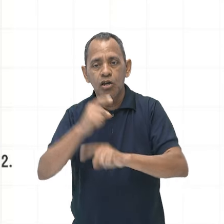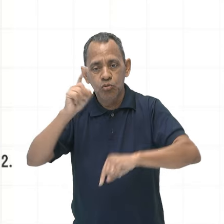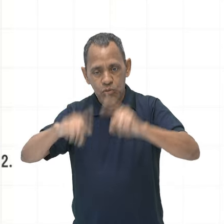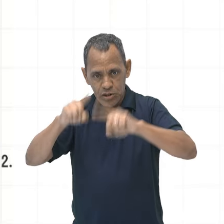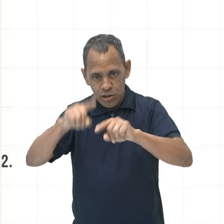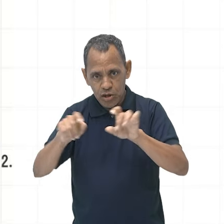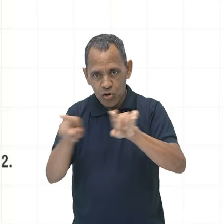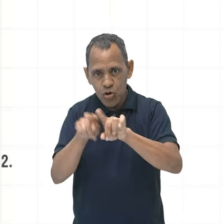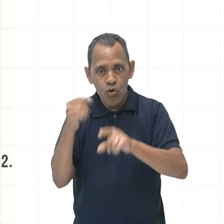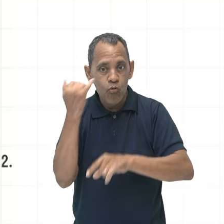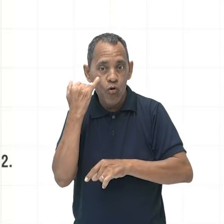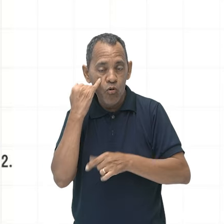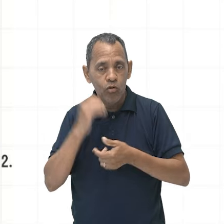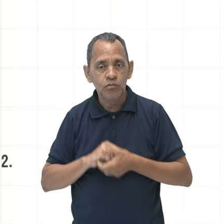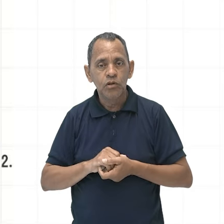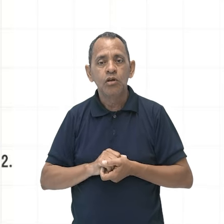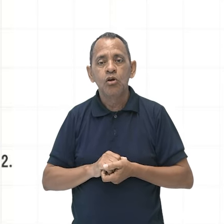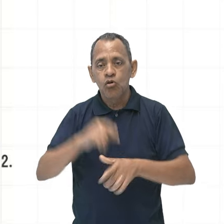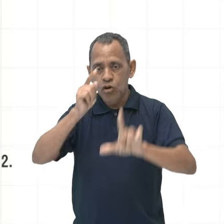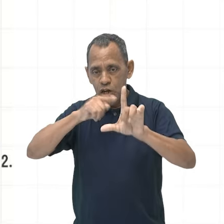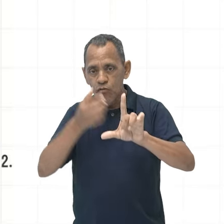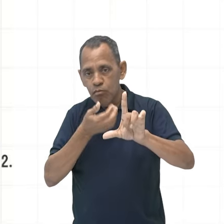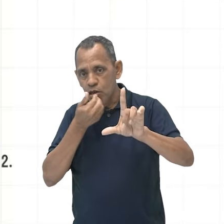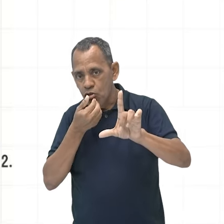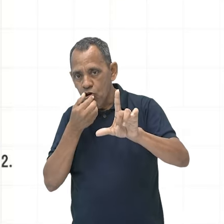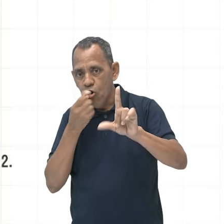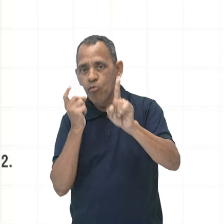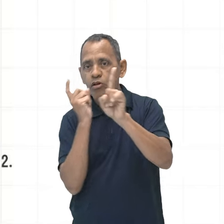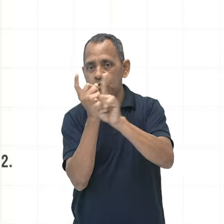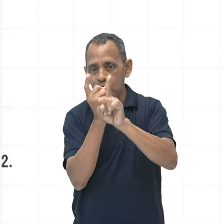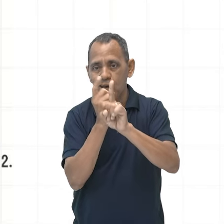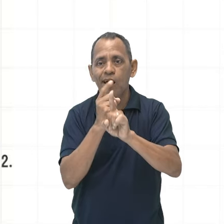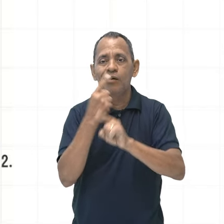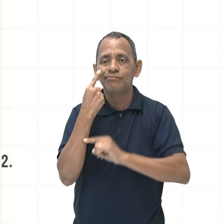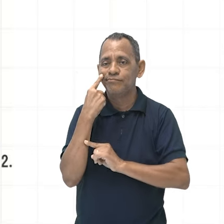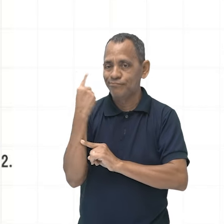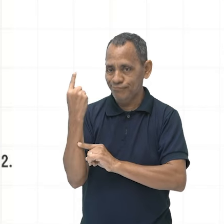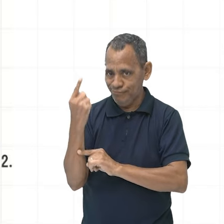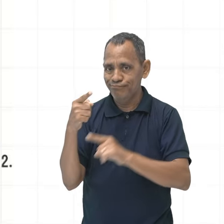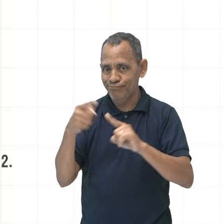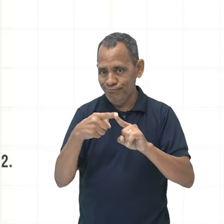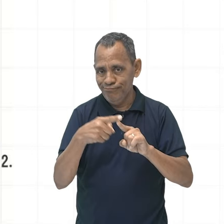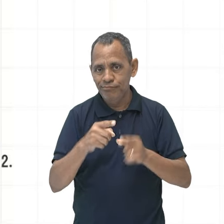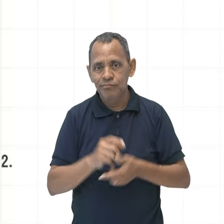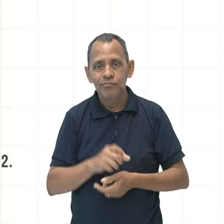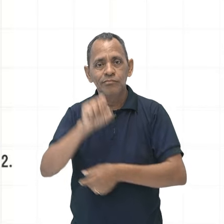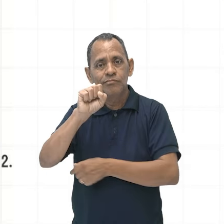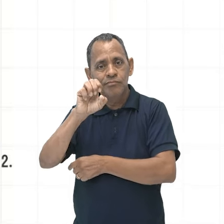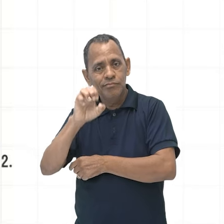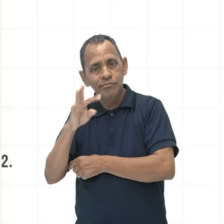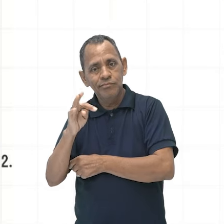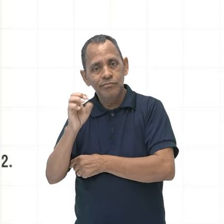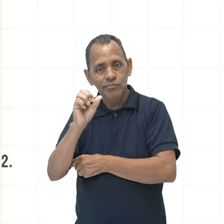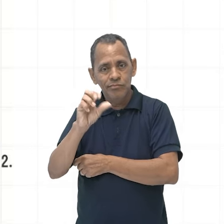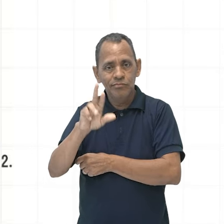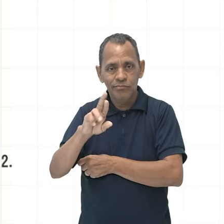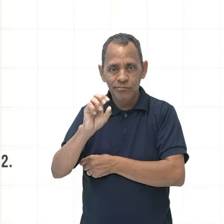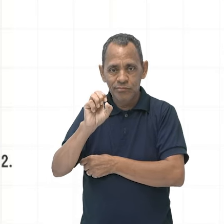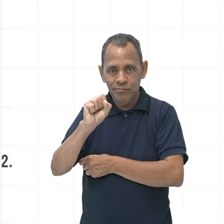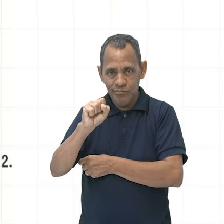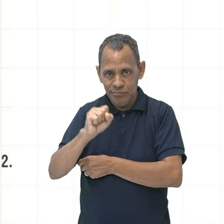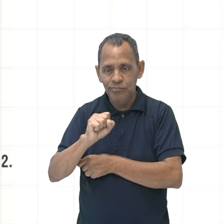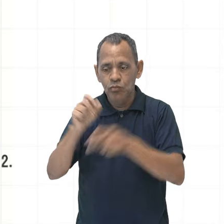o gráfico mais adequado para isso é o gráfico de setores, né? Então, temos aí os setores, são essas partes